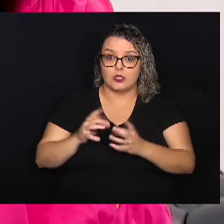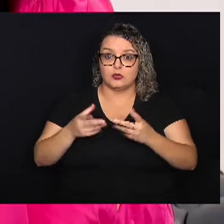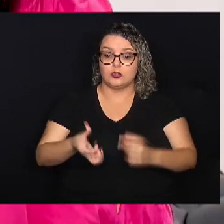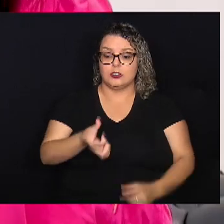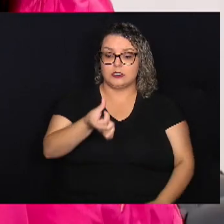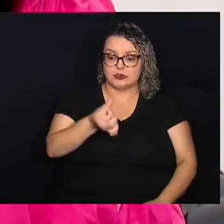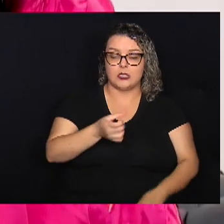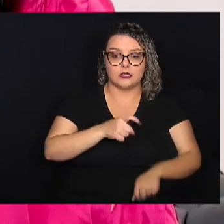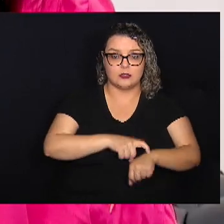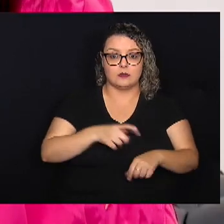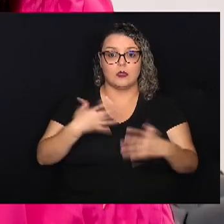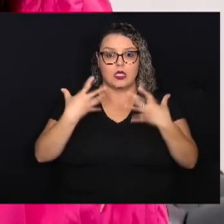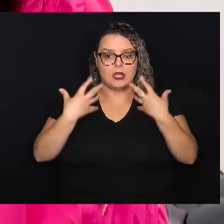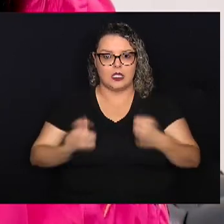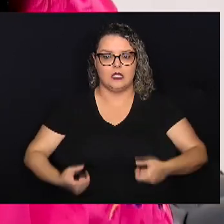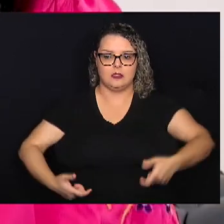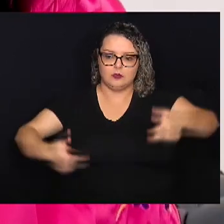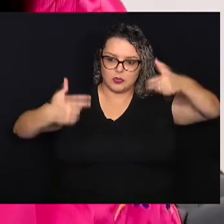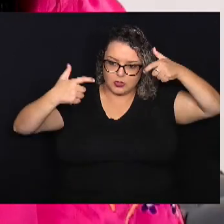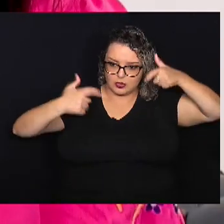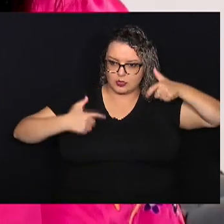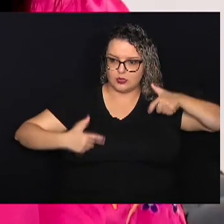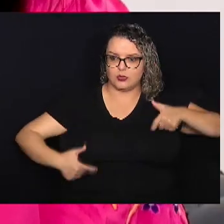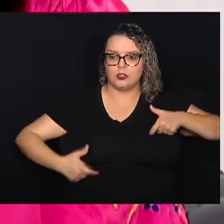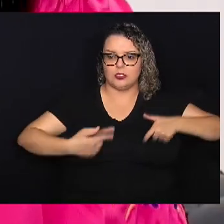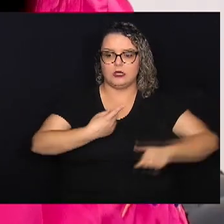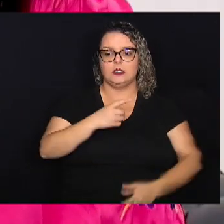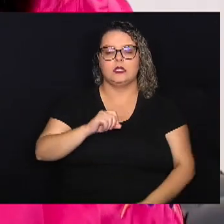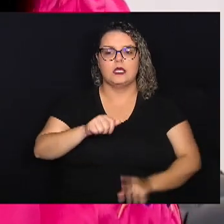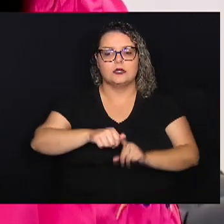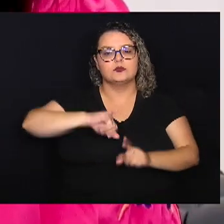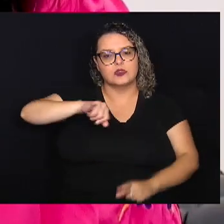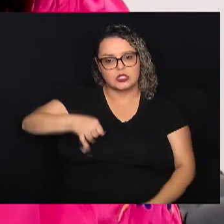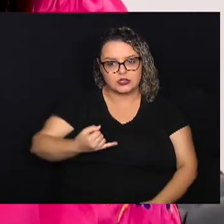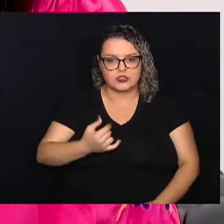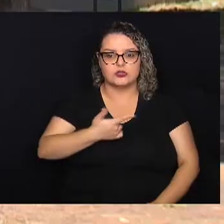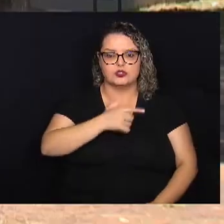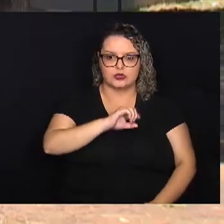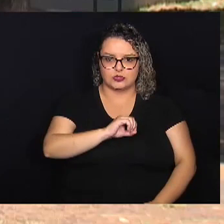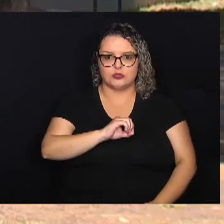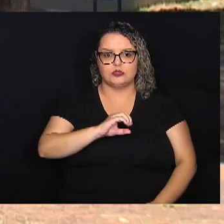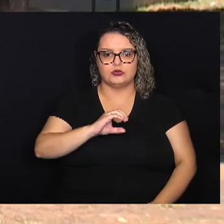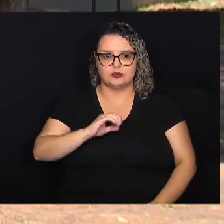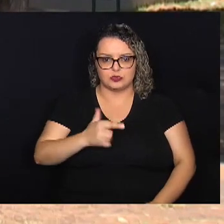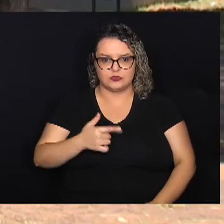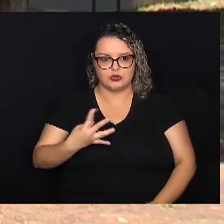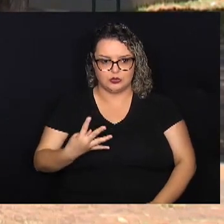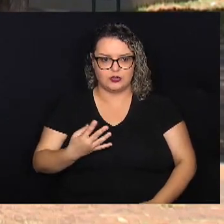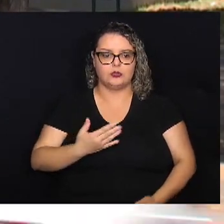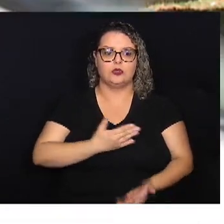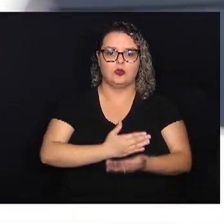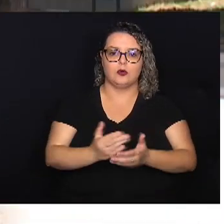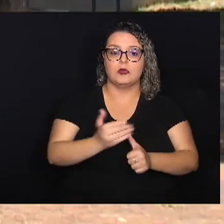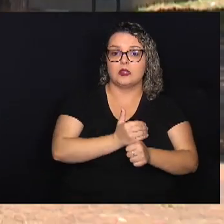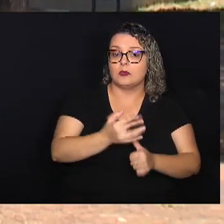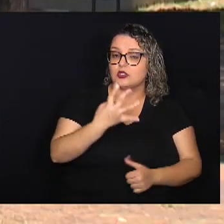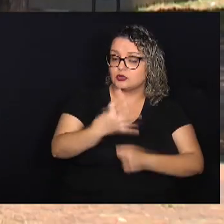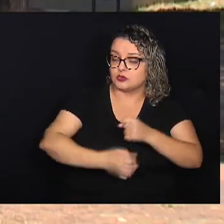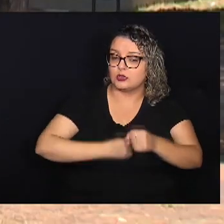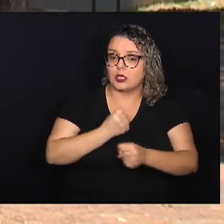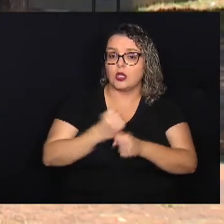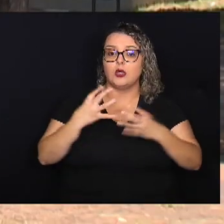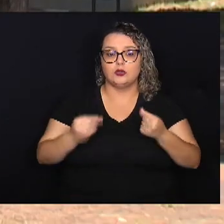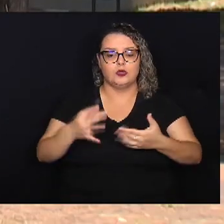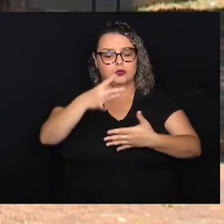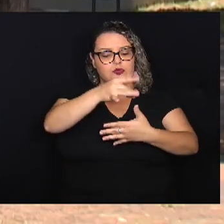etapas tomarem posse no dia 10 de janeiro de 2024 e ali começar um mandato de 4 anos. Todos esses critérios e a qualificação